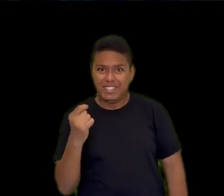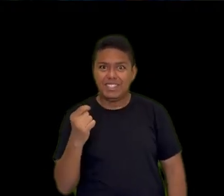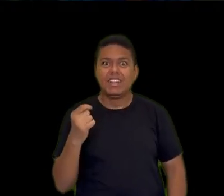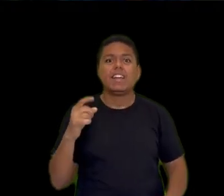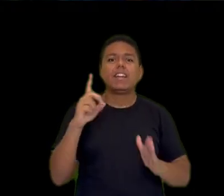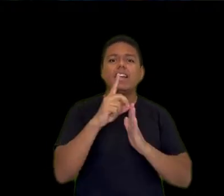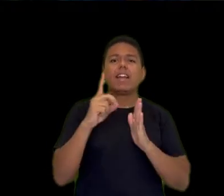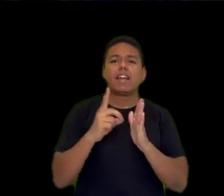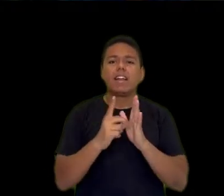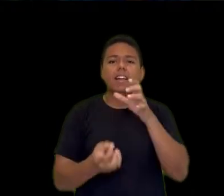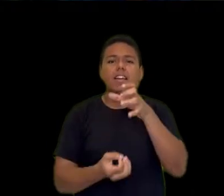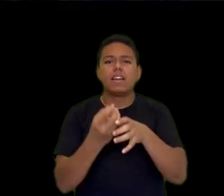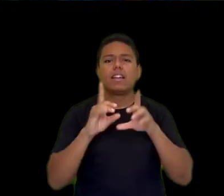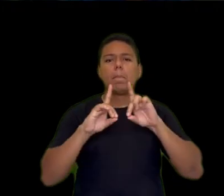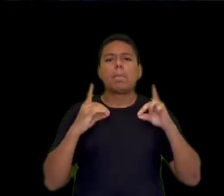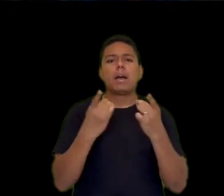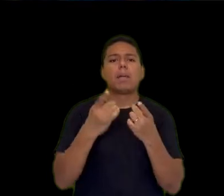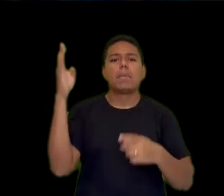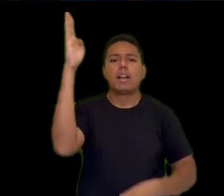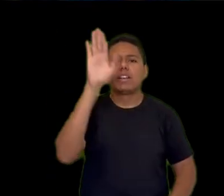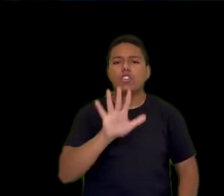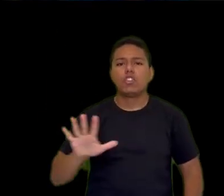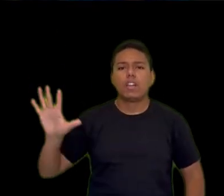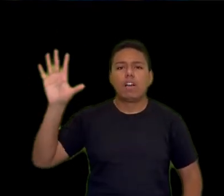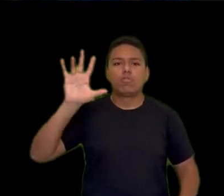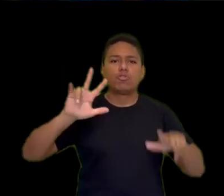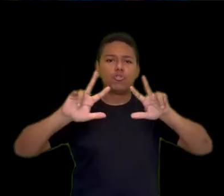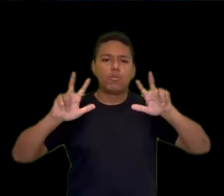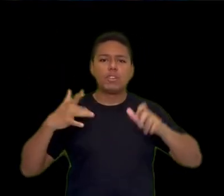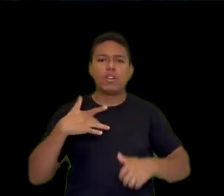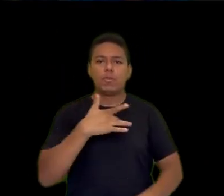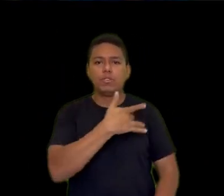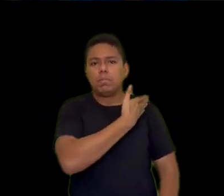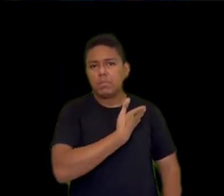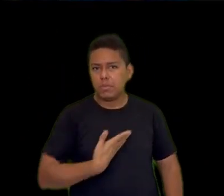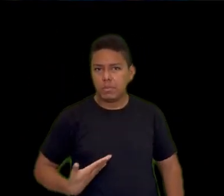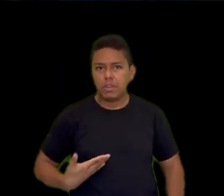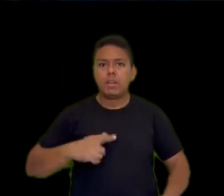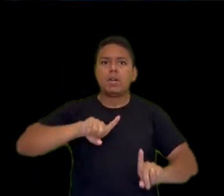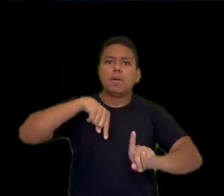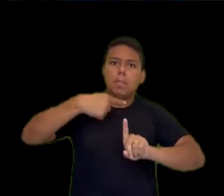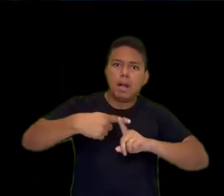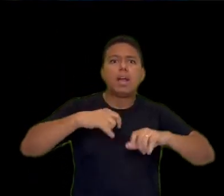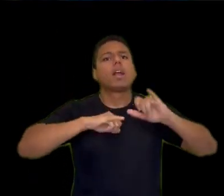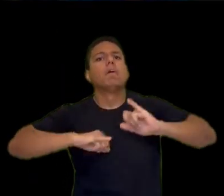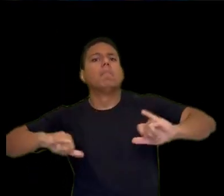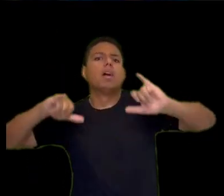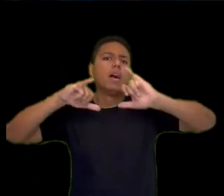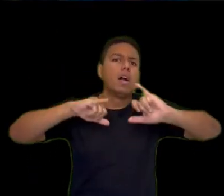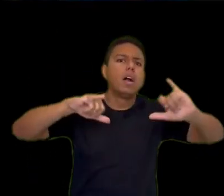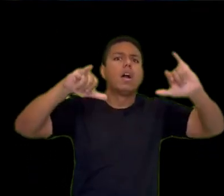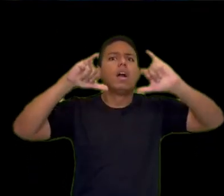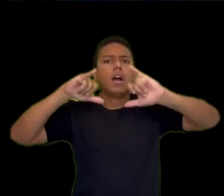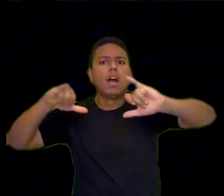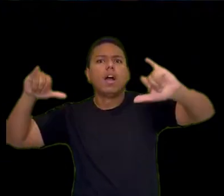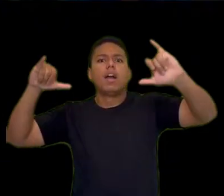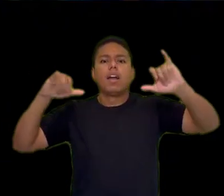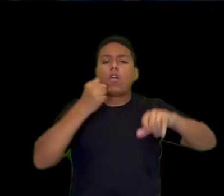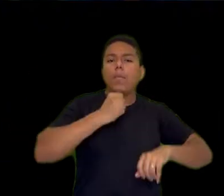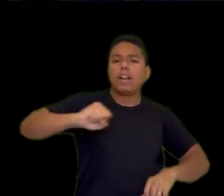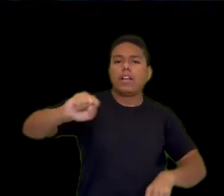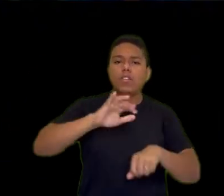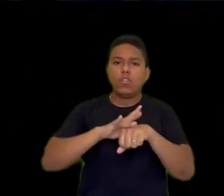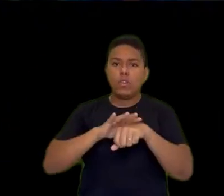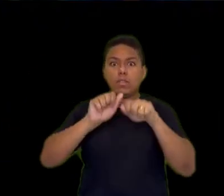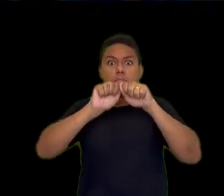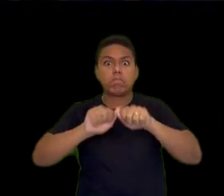em seguida a criação das campanhas sanitárias para combate às epidemias de doenças transmissíveis, em particular nesse